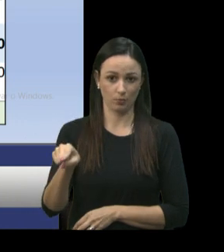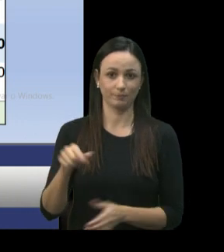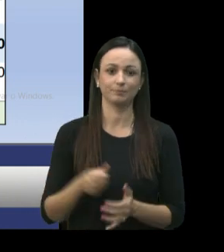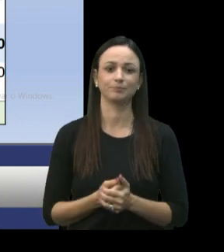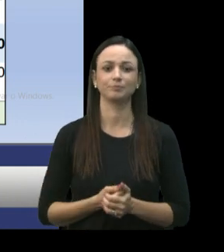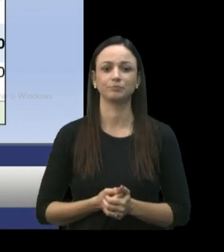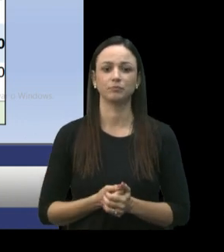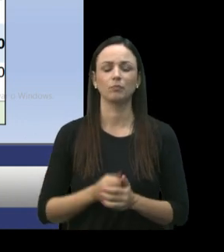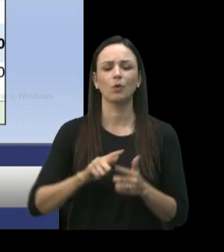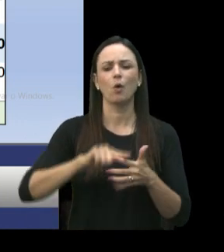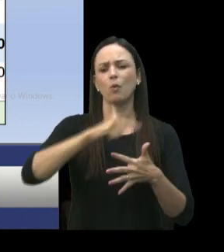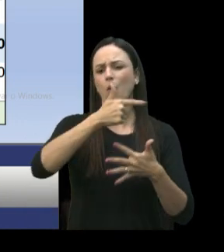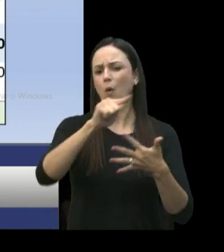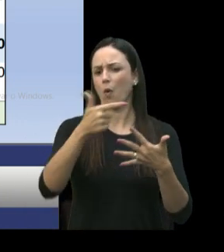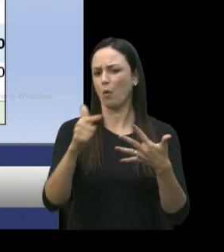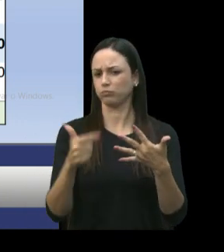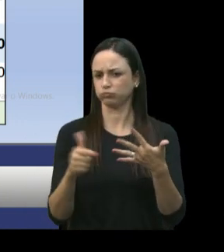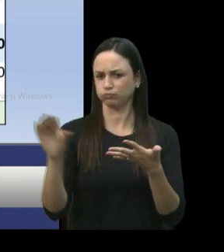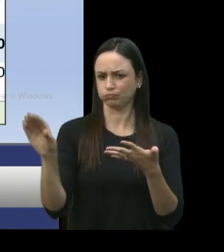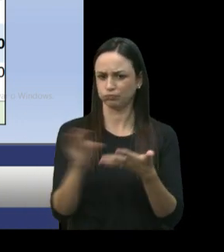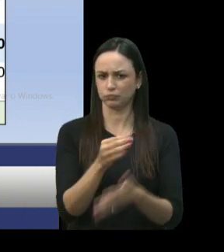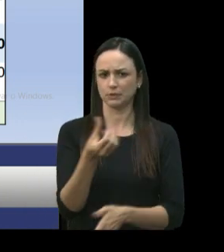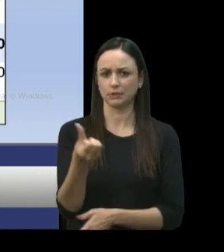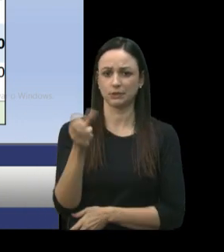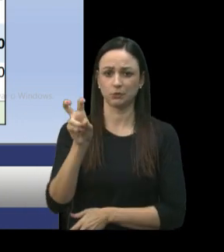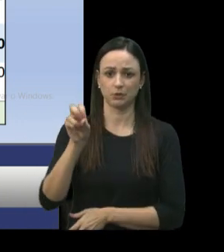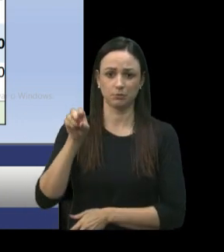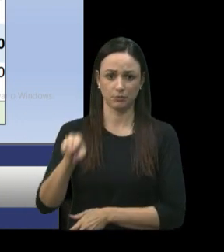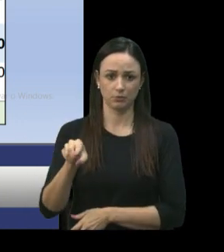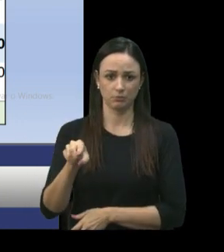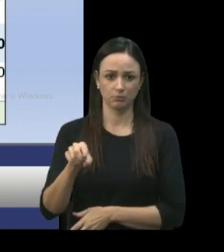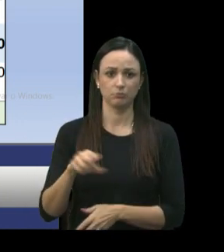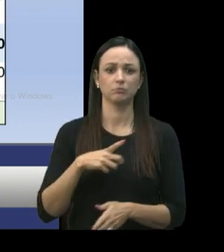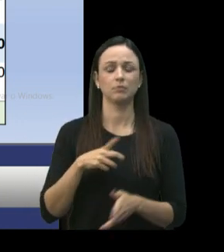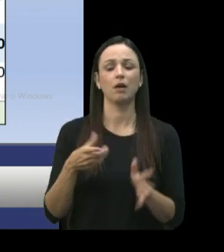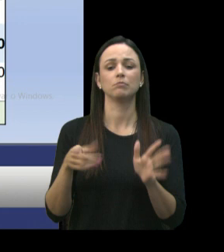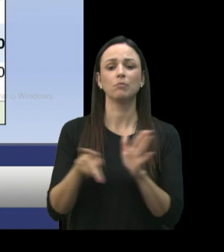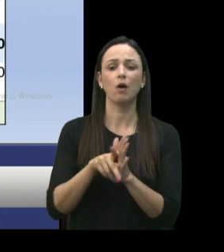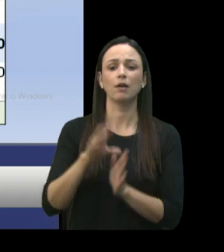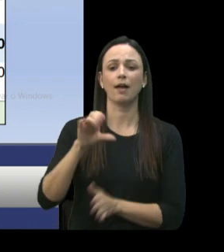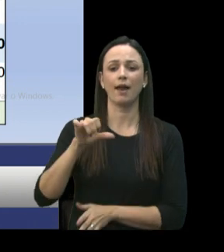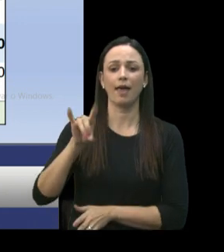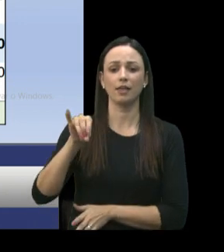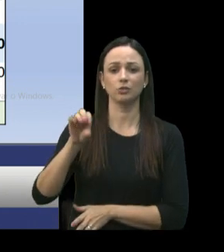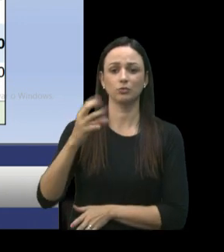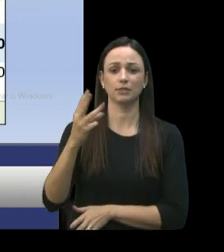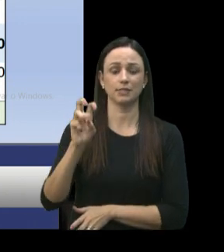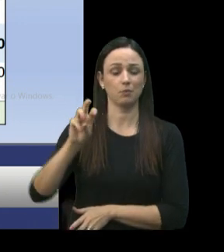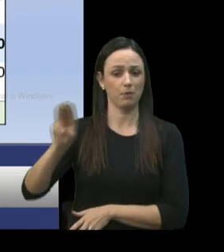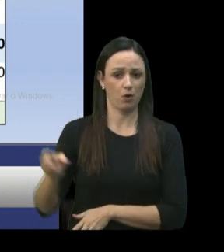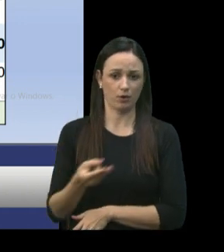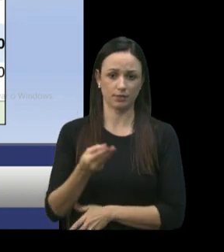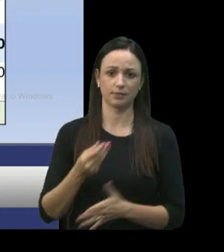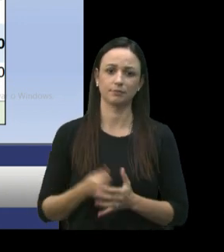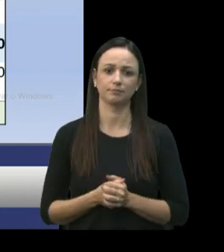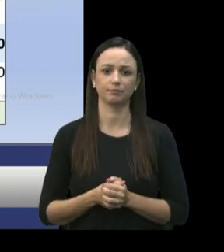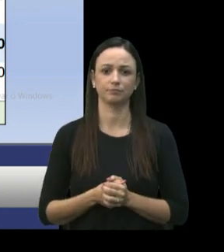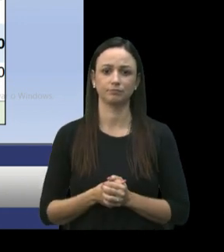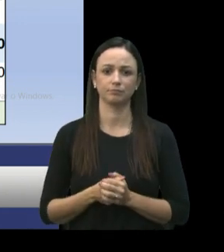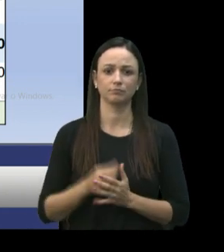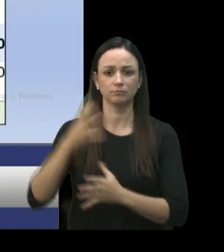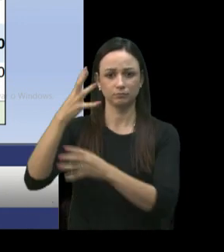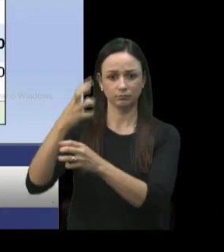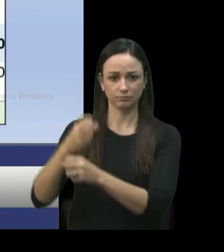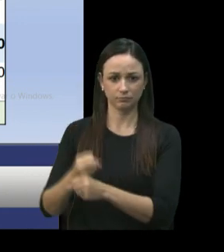76.158.000. Outras fontes, 650.000. E operações de crédito, 35 milhões. Abaixo nós temos a